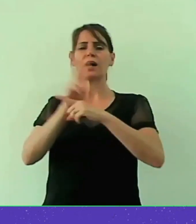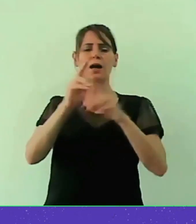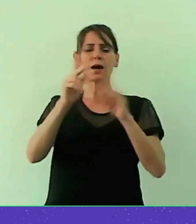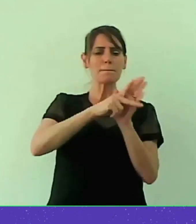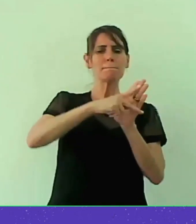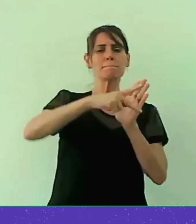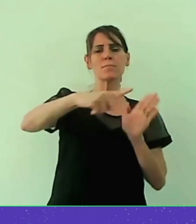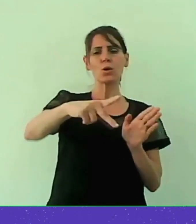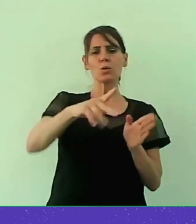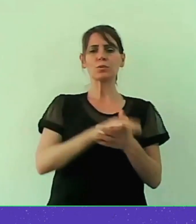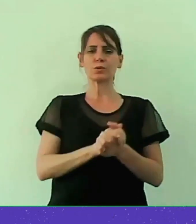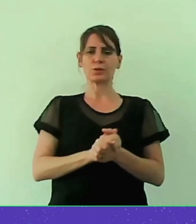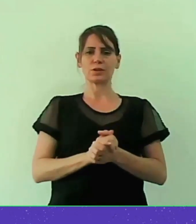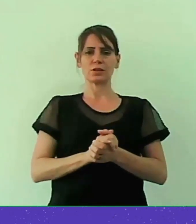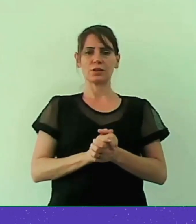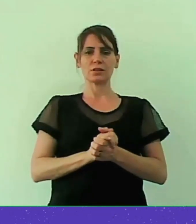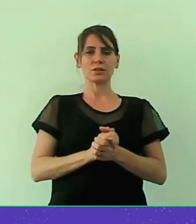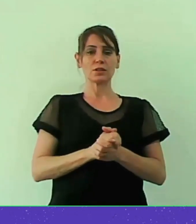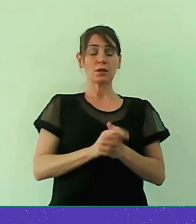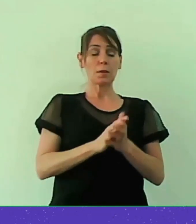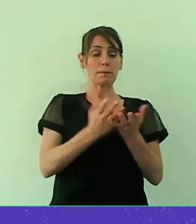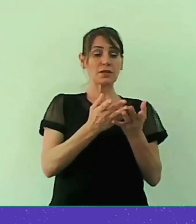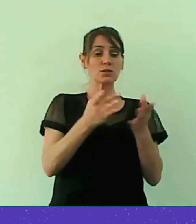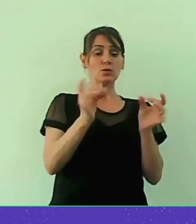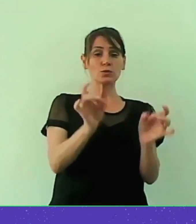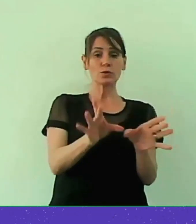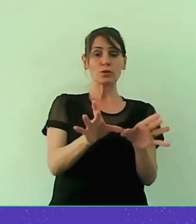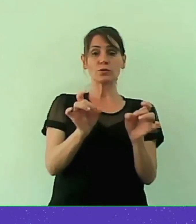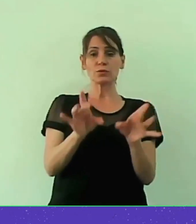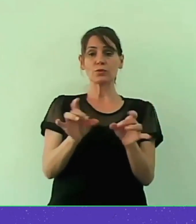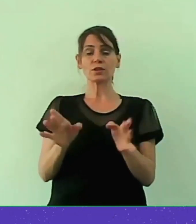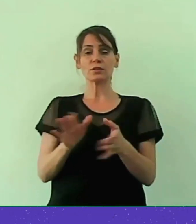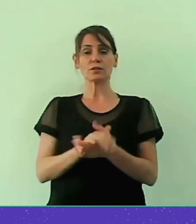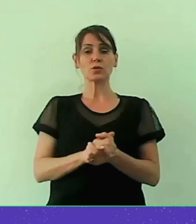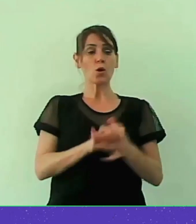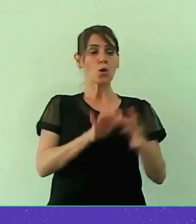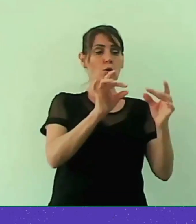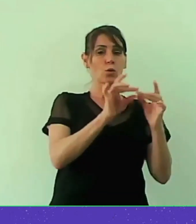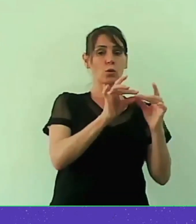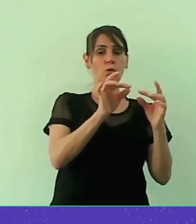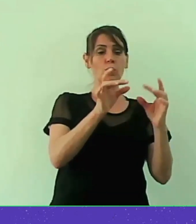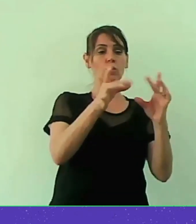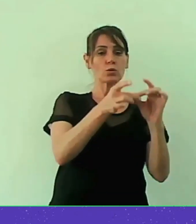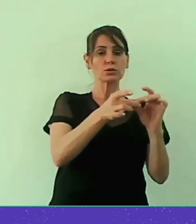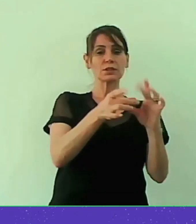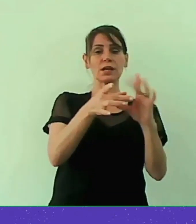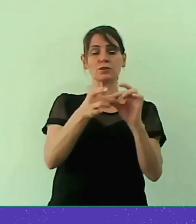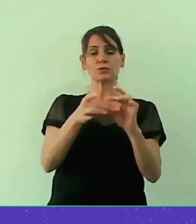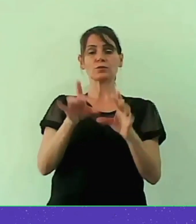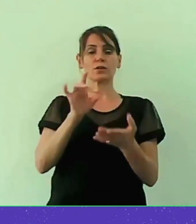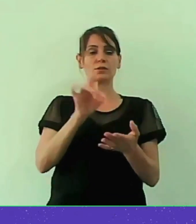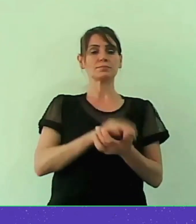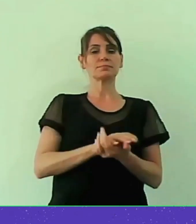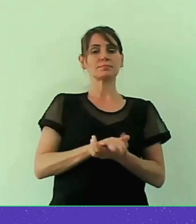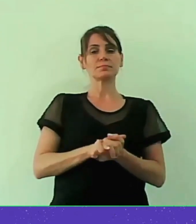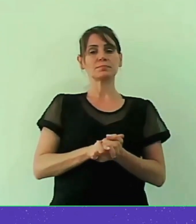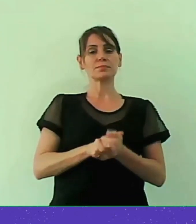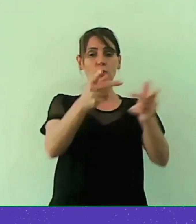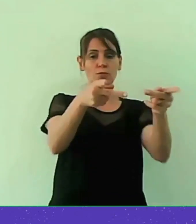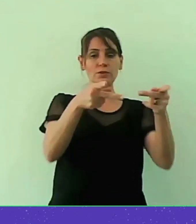comportores começaram a produzir contatos para a igreja contatar e